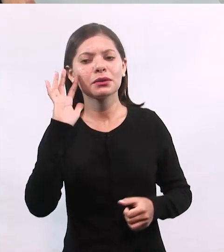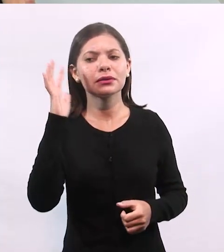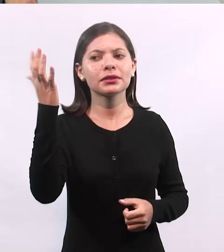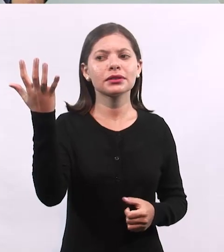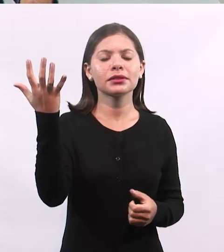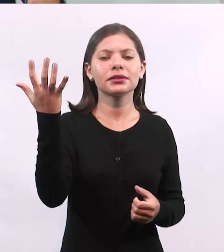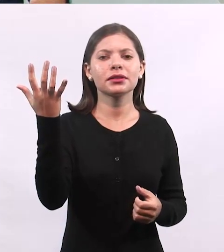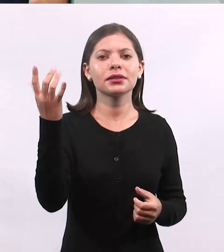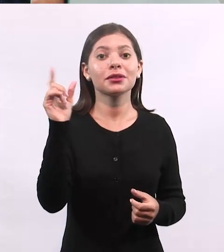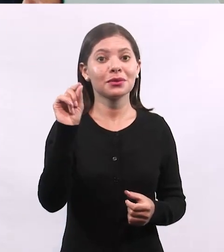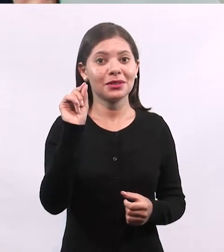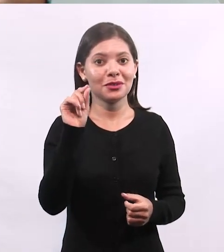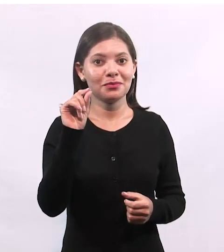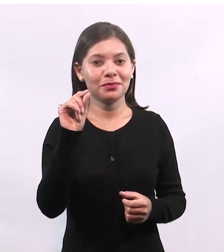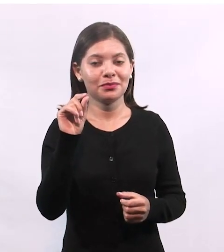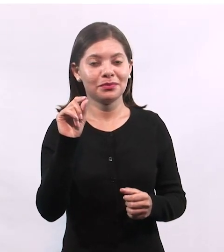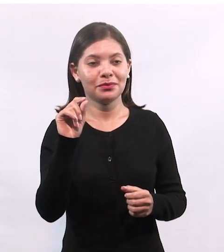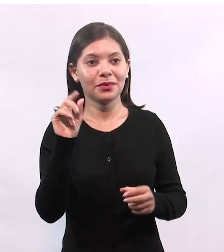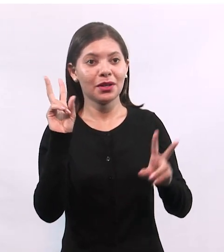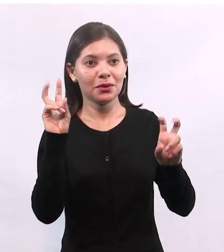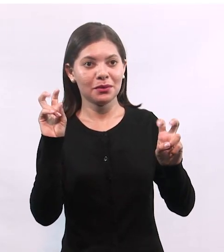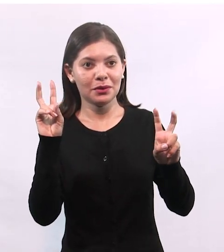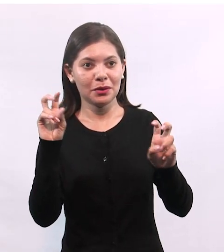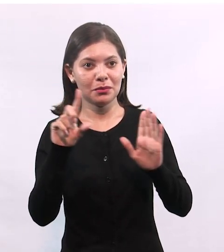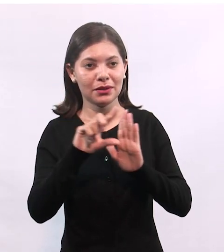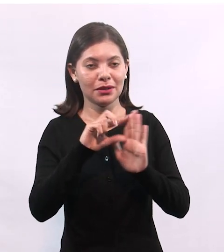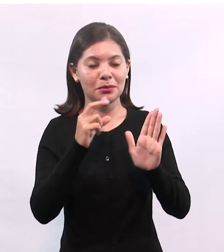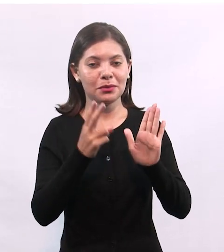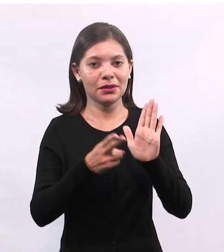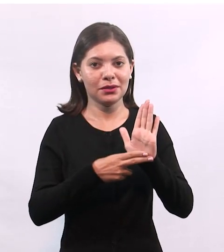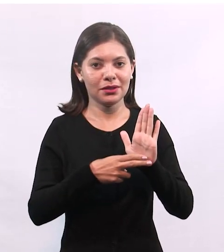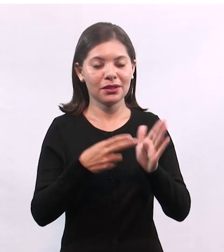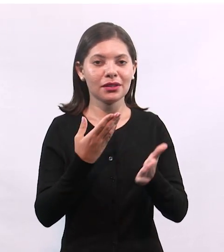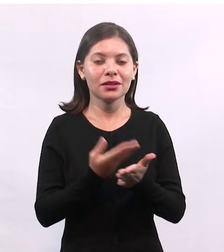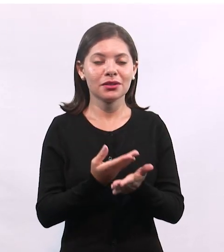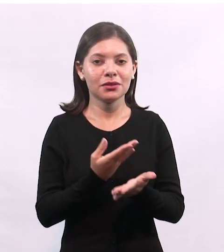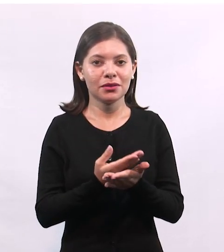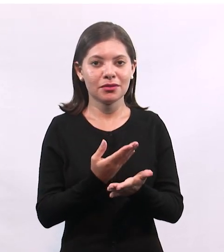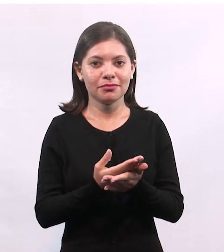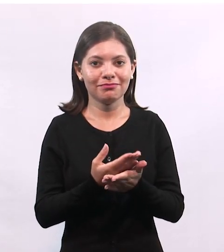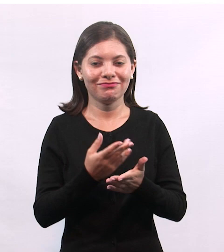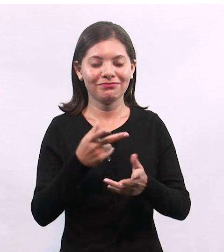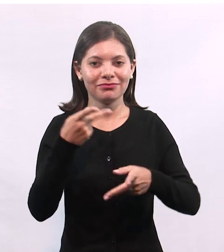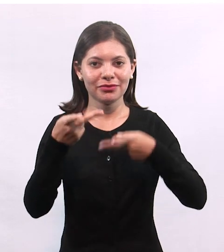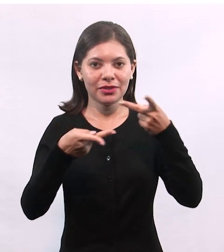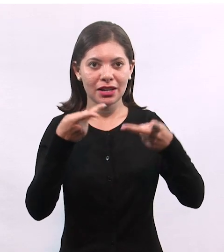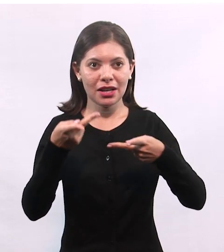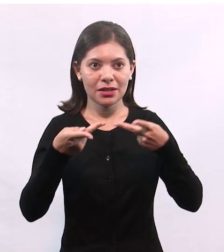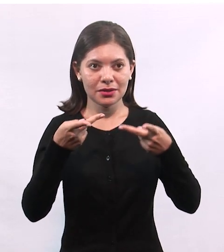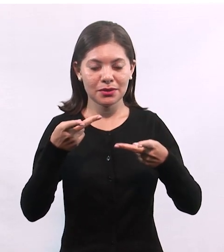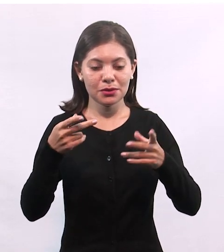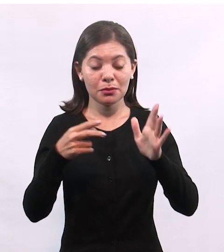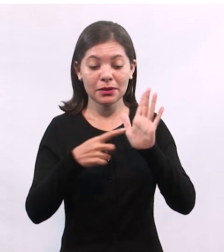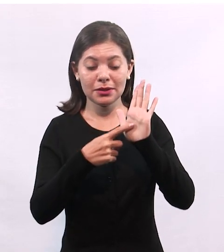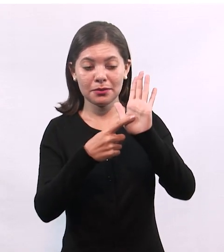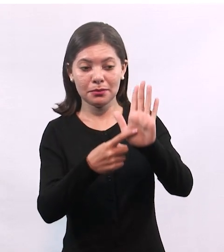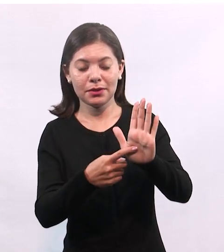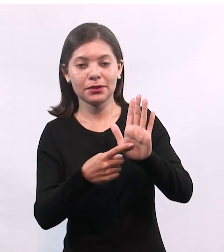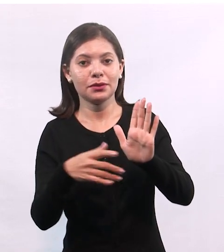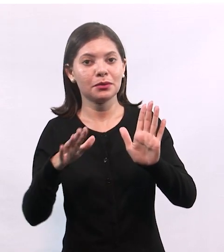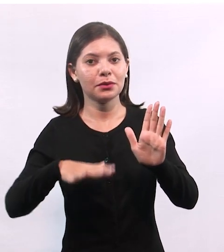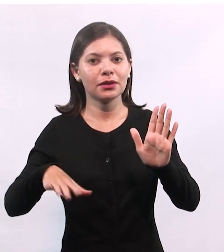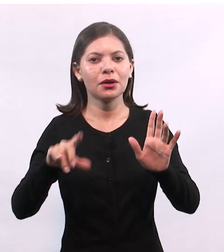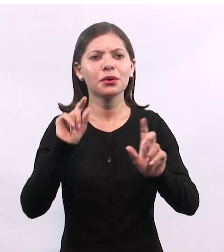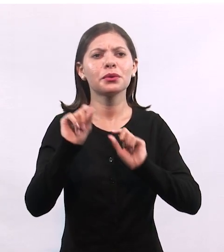esse é mais um tópico da nossa emenda e nessa aula a gente vai falar um pouquinho sobre espaço amostral sobre